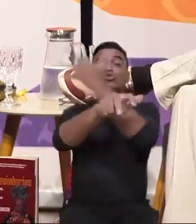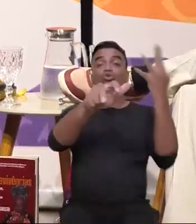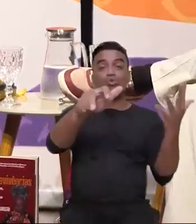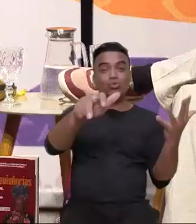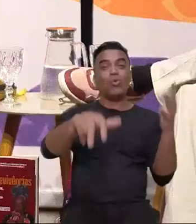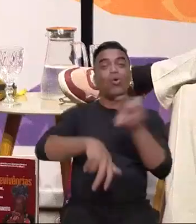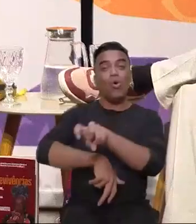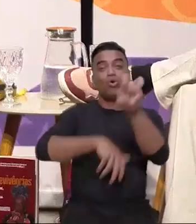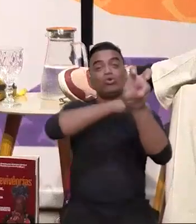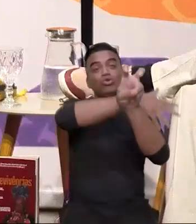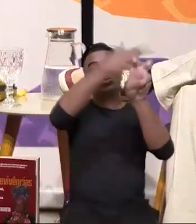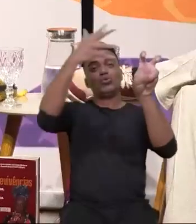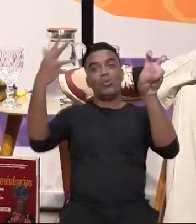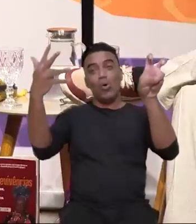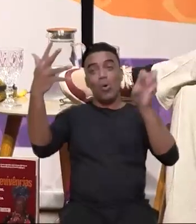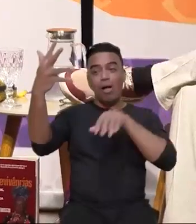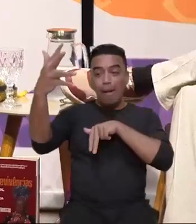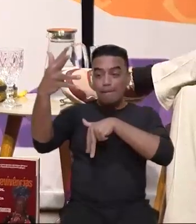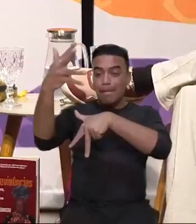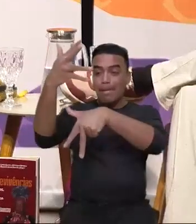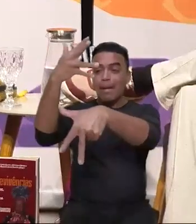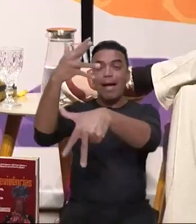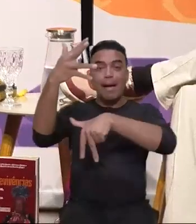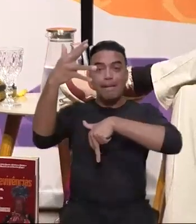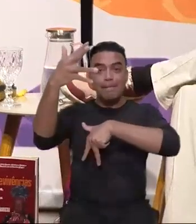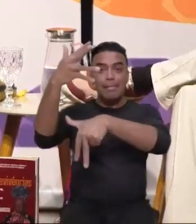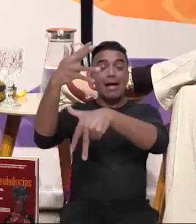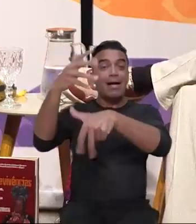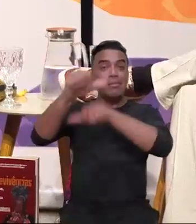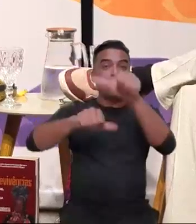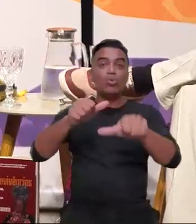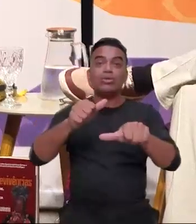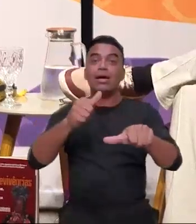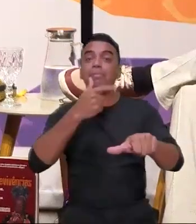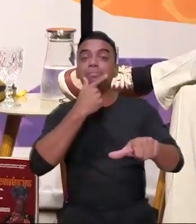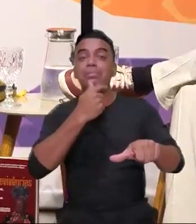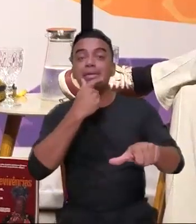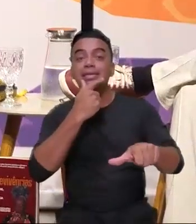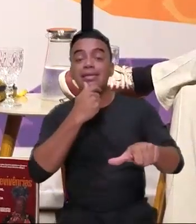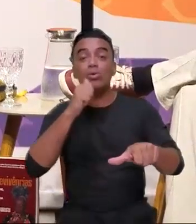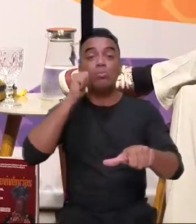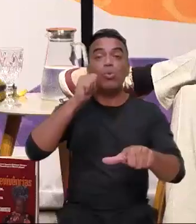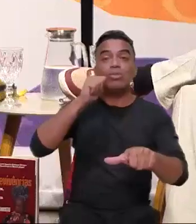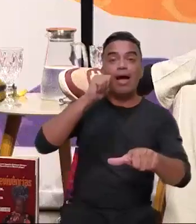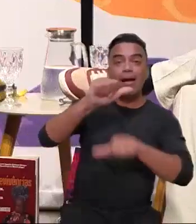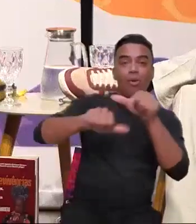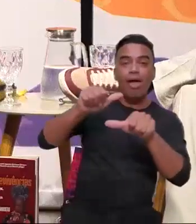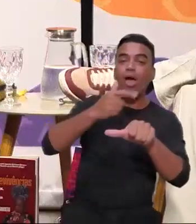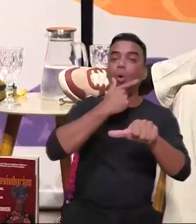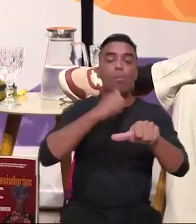que passar debaixo do arco-íris vira menino ou vira menina,